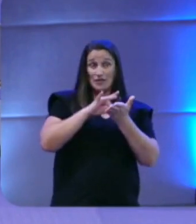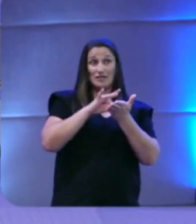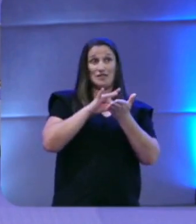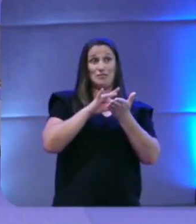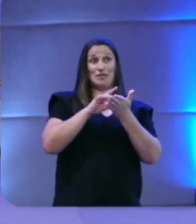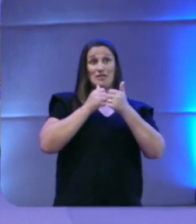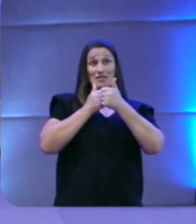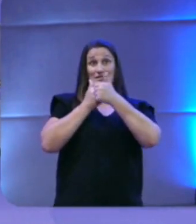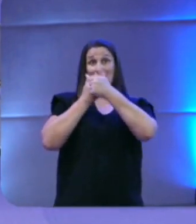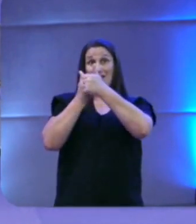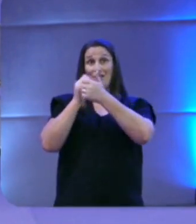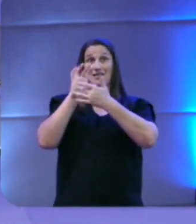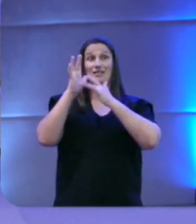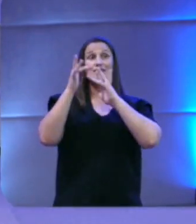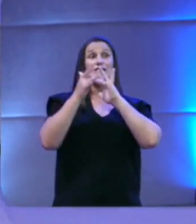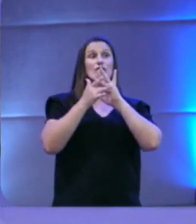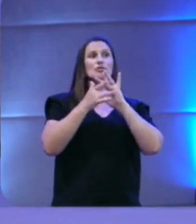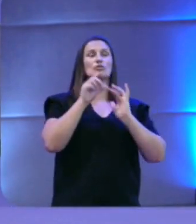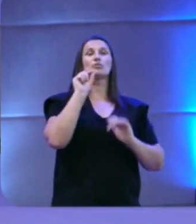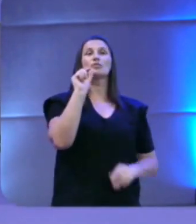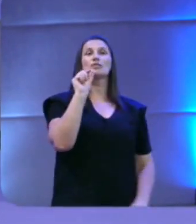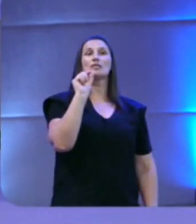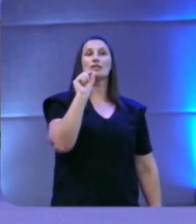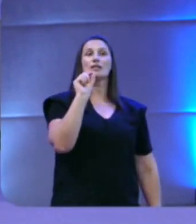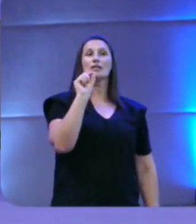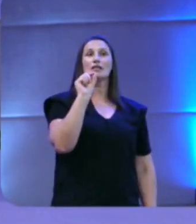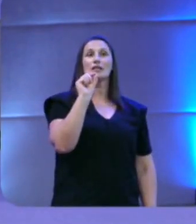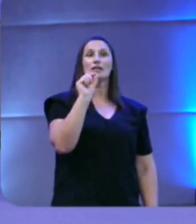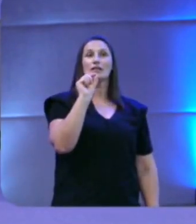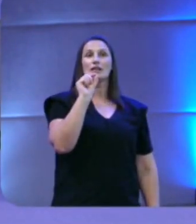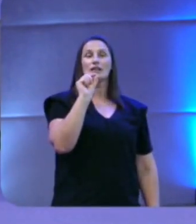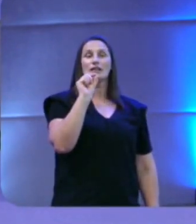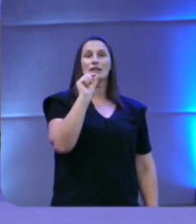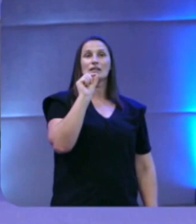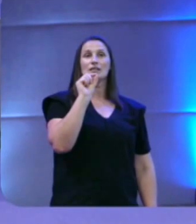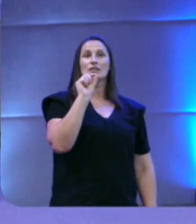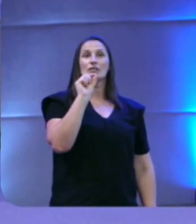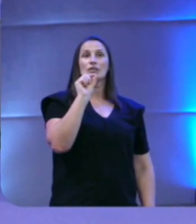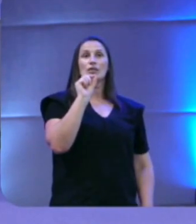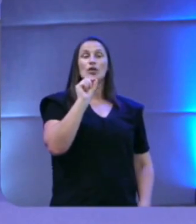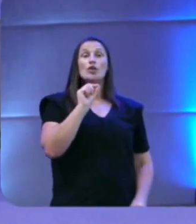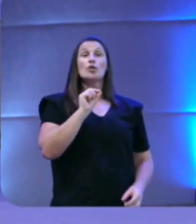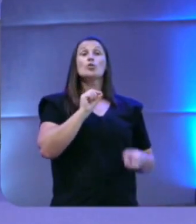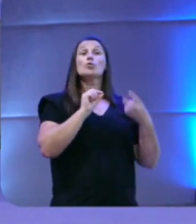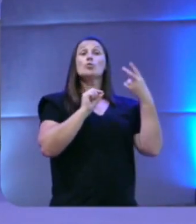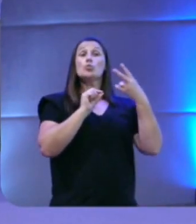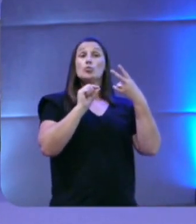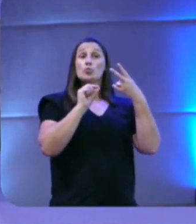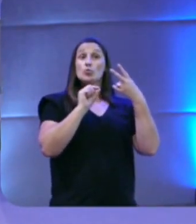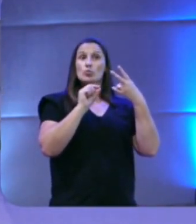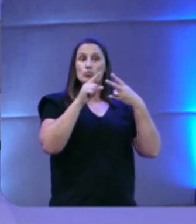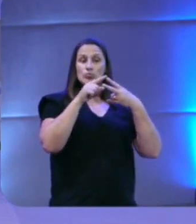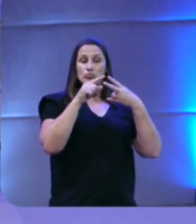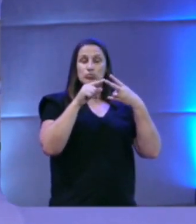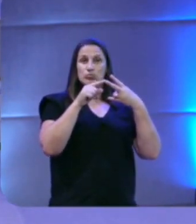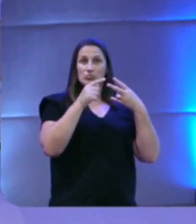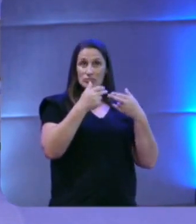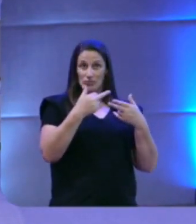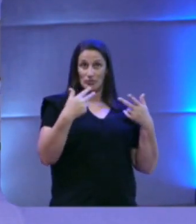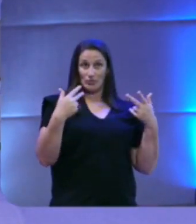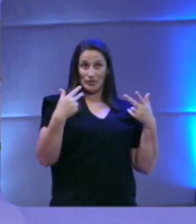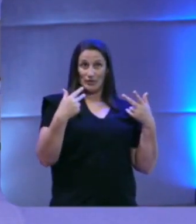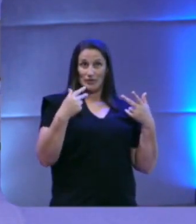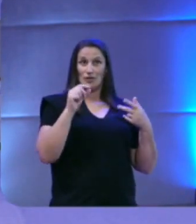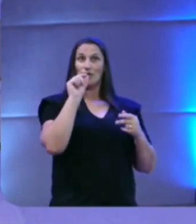para seguir Jesus de verdade, você precisa refletir ou ter em mente 2 componentes que Jesus traz em um outro texto da palavra